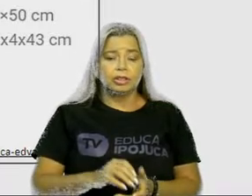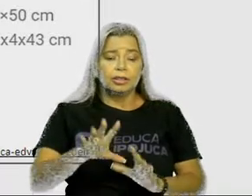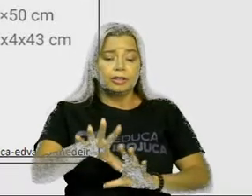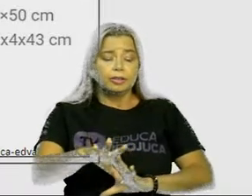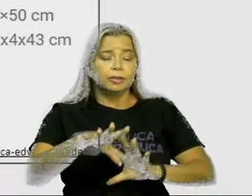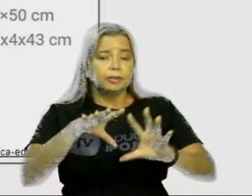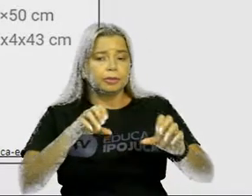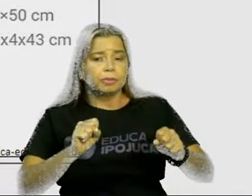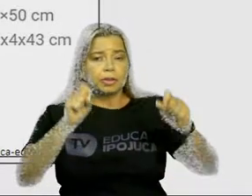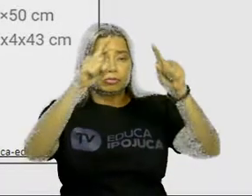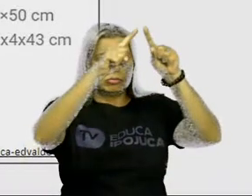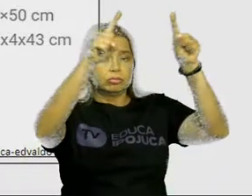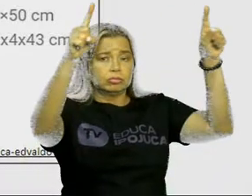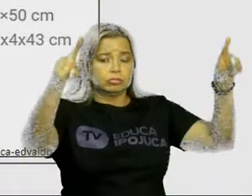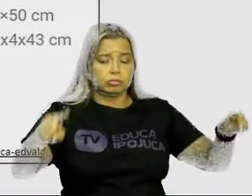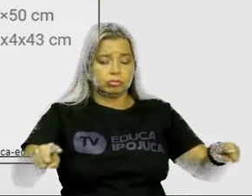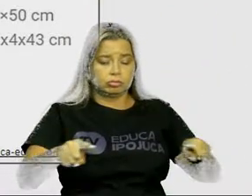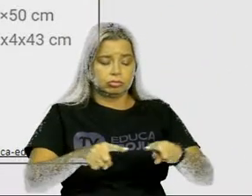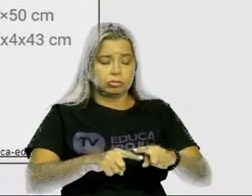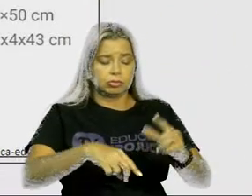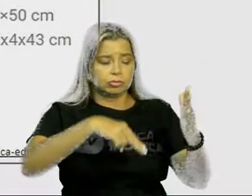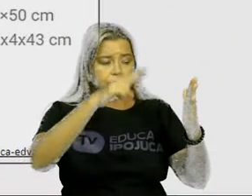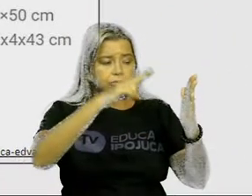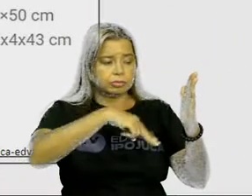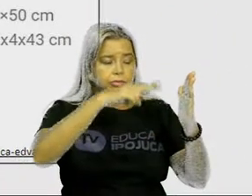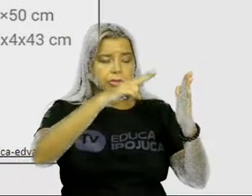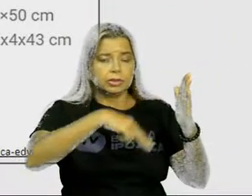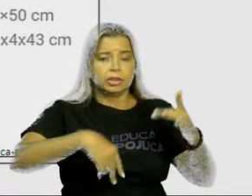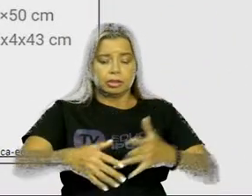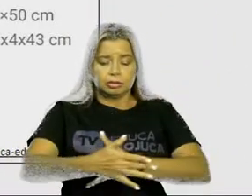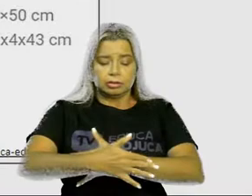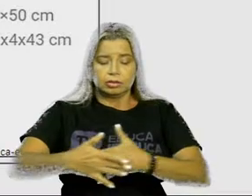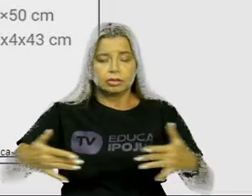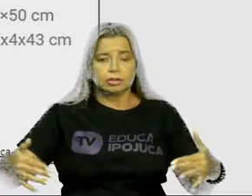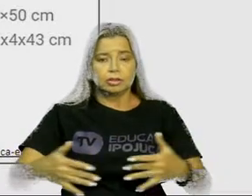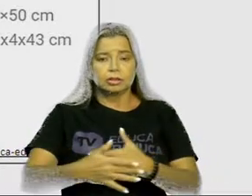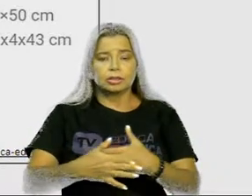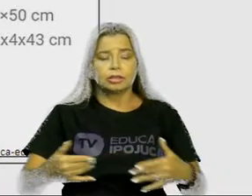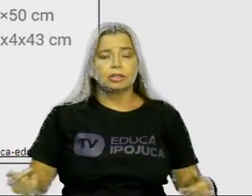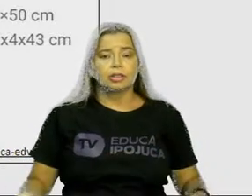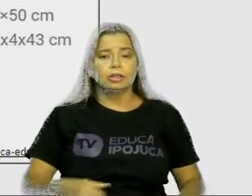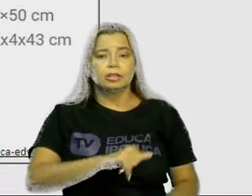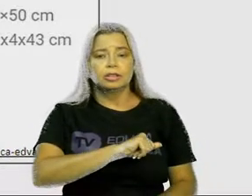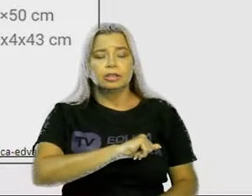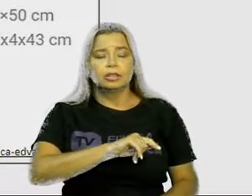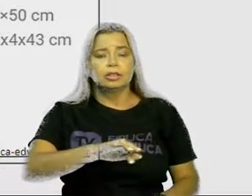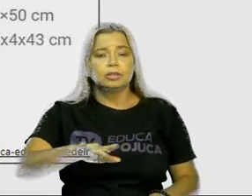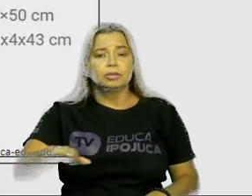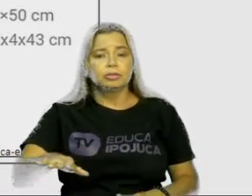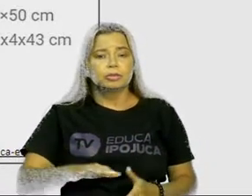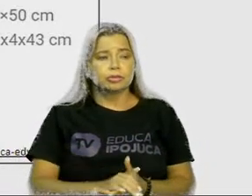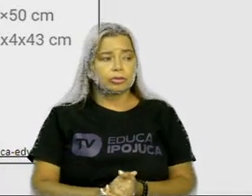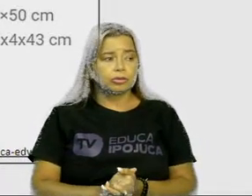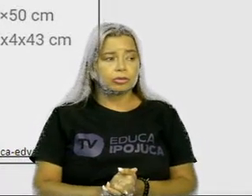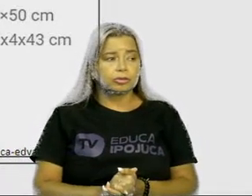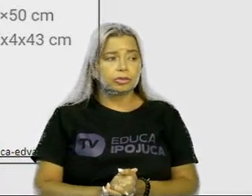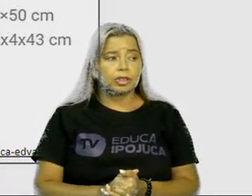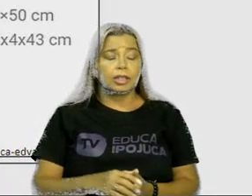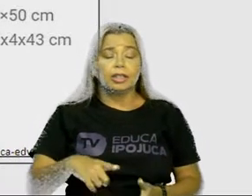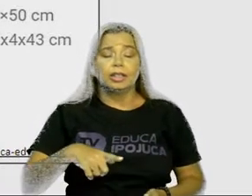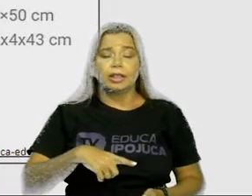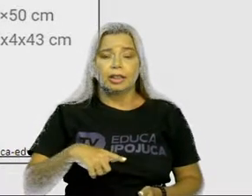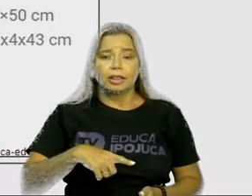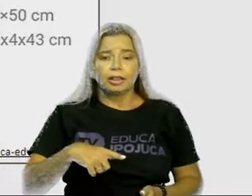quadro pintado da nossa cidade, que é Ipojuca. Percebam que a gente percebe os altos e